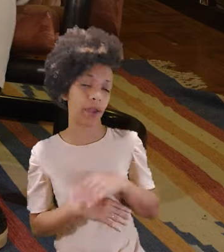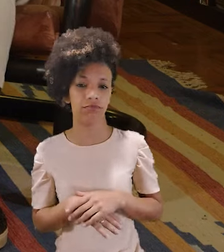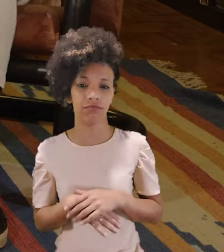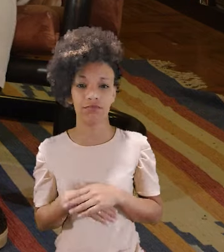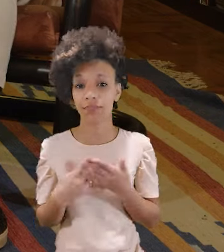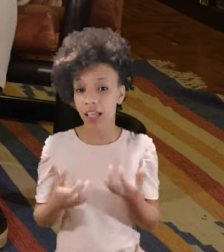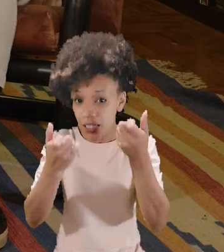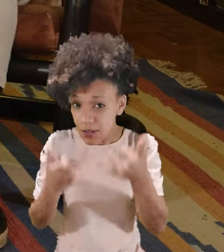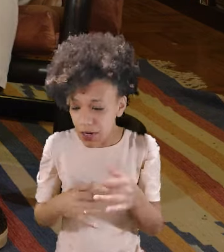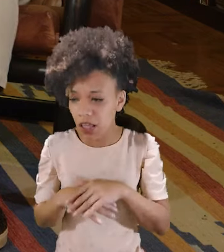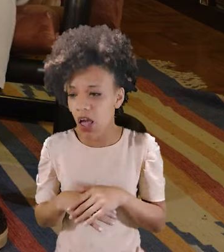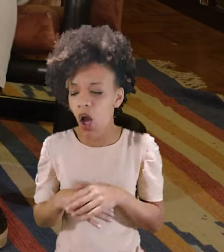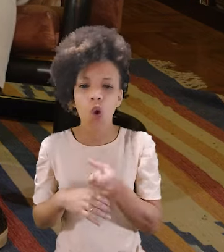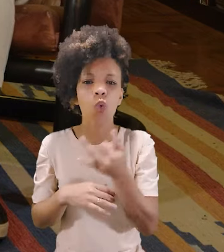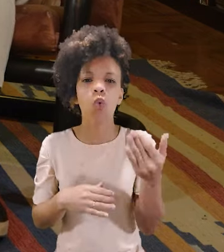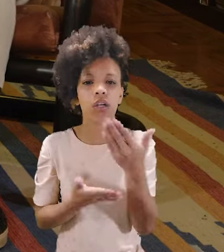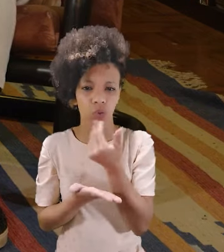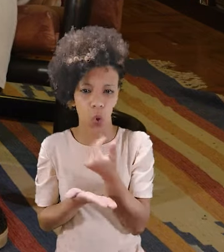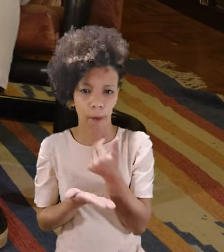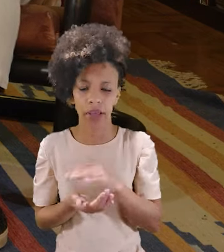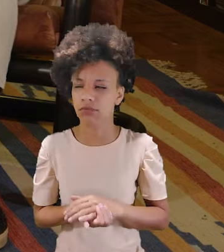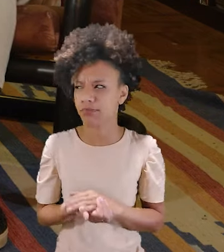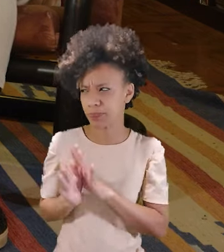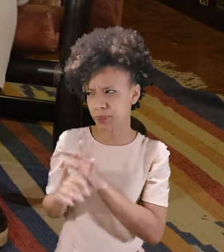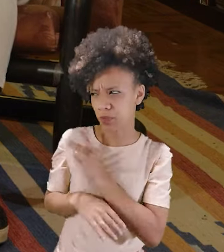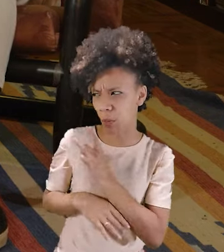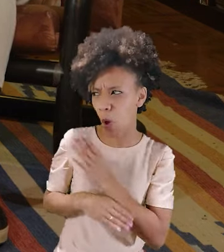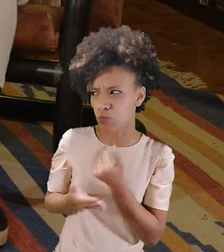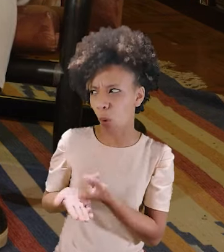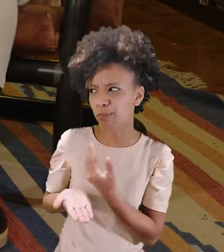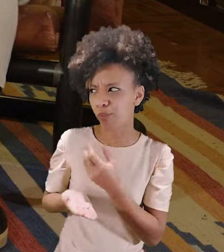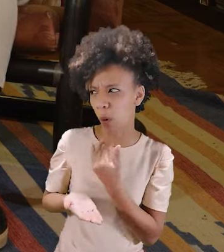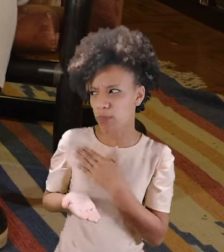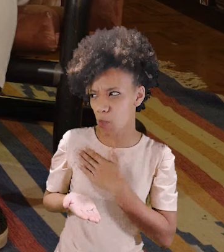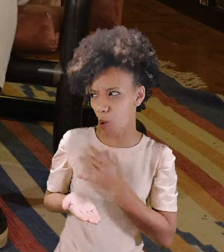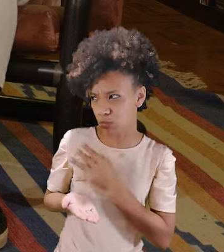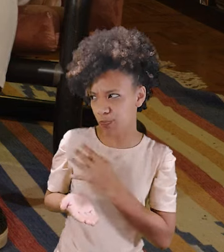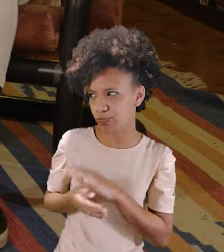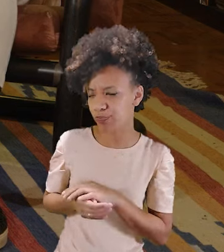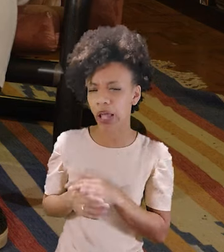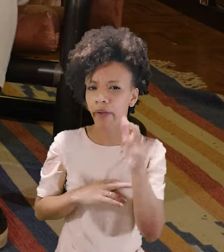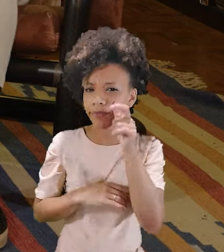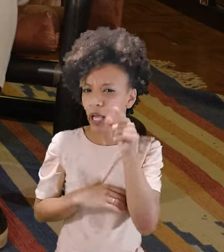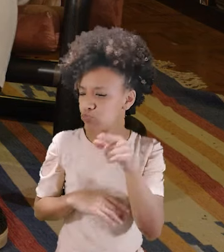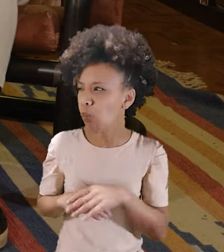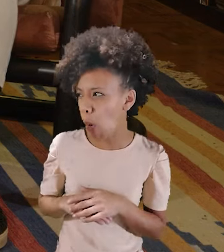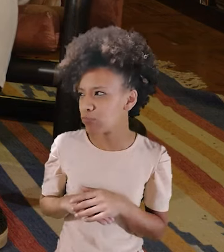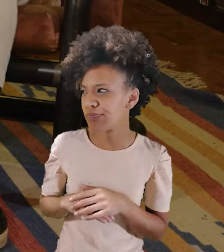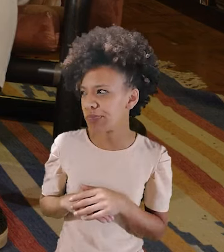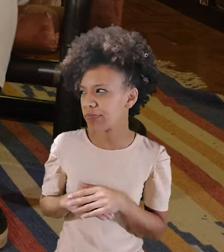e ele tem ele explica lá quando você tem comer por dia tudo mais o meu mundo bonitinho Ah tá quem tá